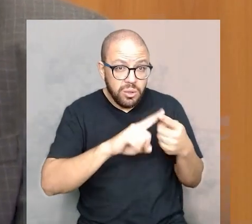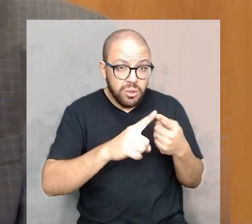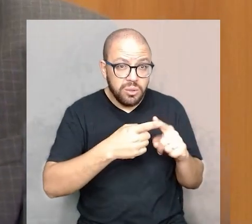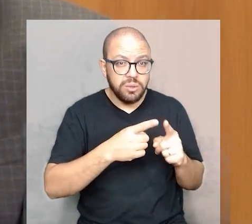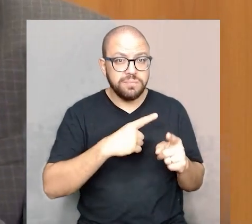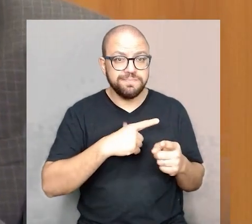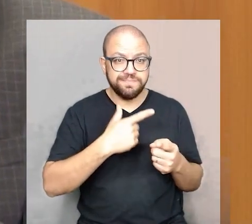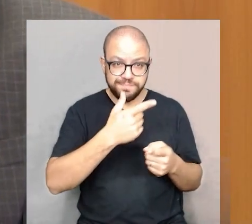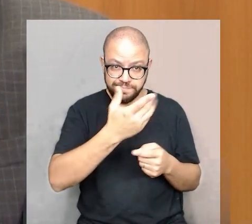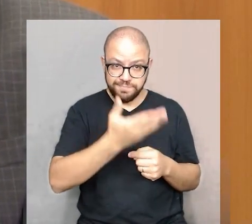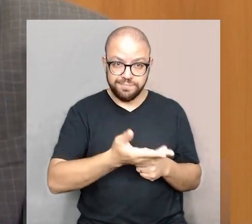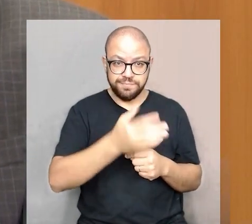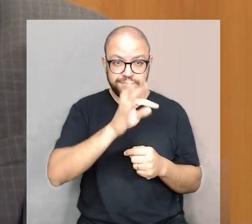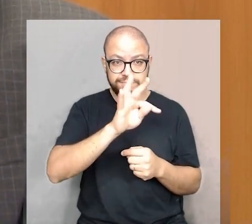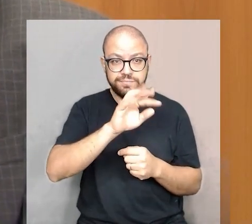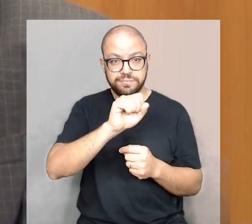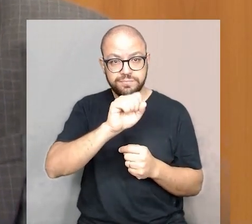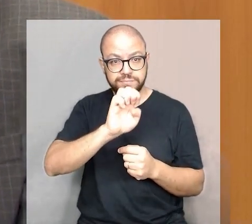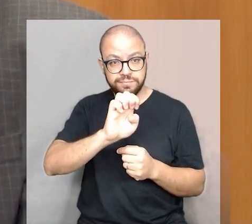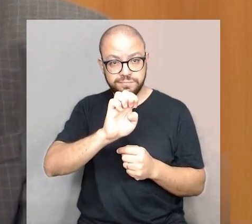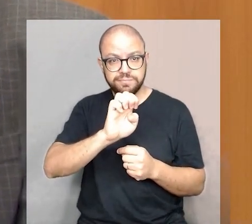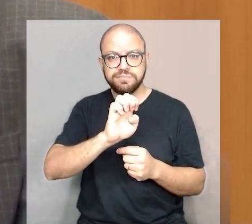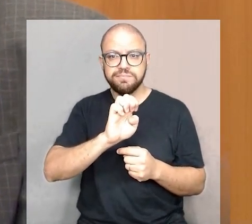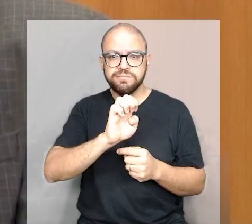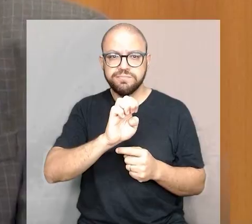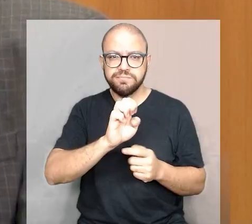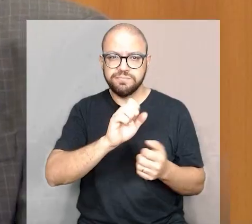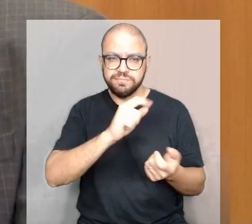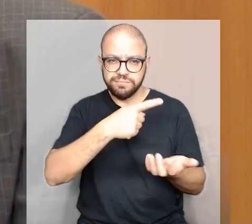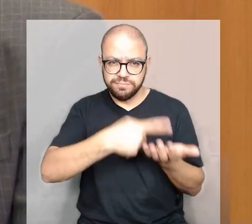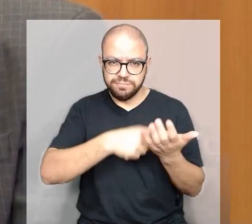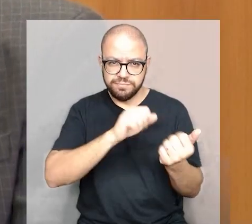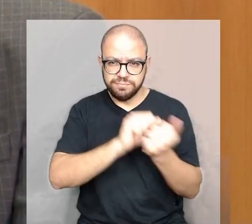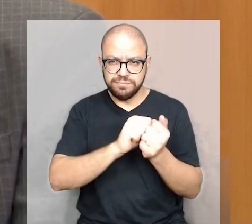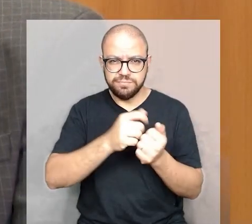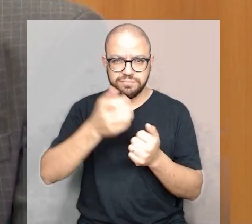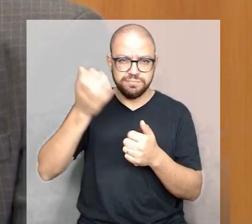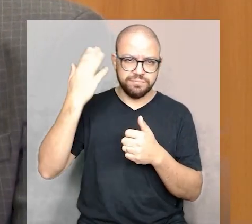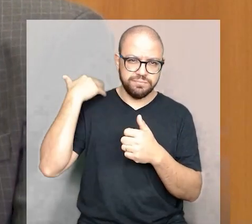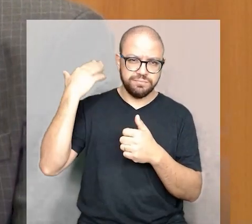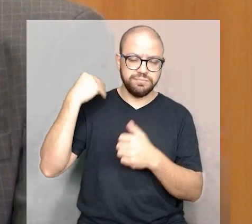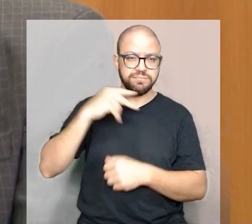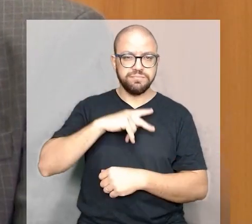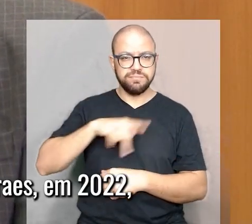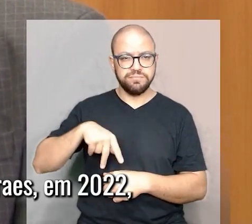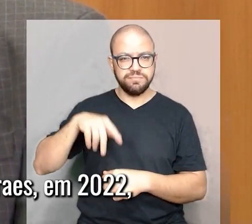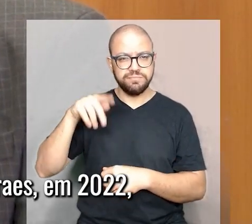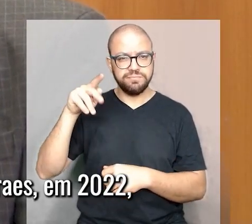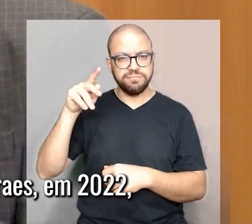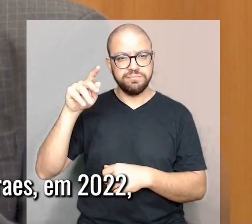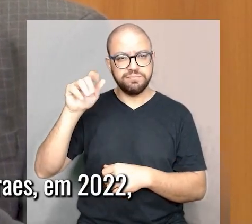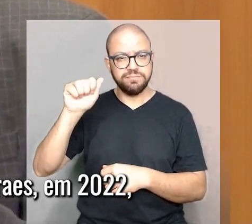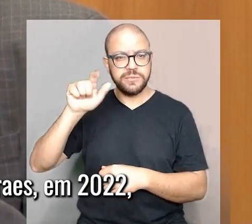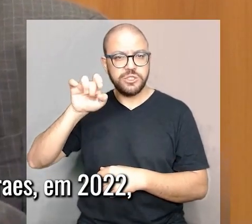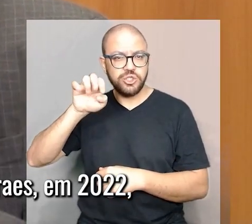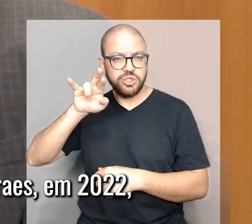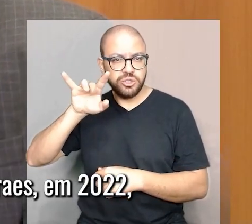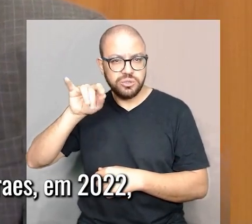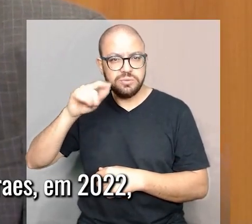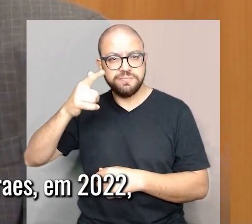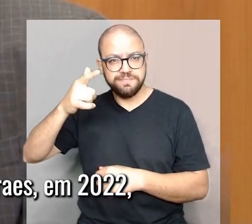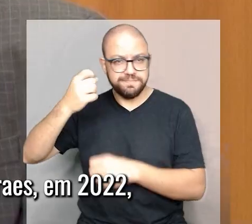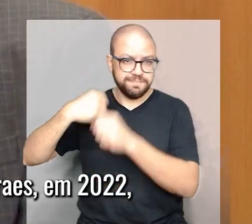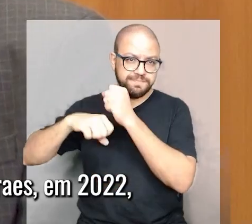A articulação com os outros órgãos. Nós tivemos uma atuação muito forte com o Tribunal Superior Eleitoral, em que, na época,